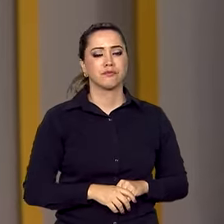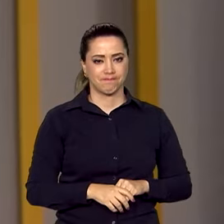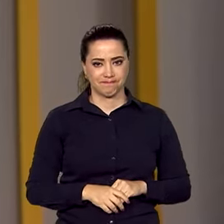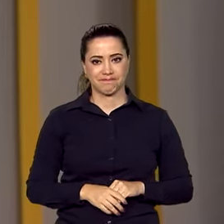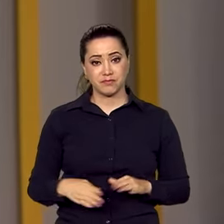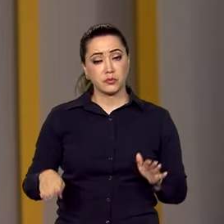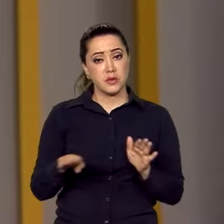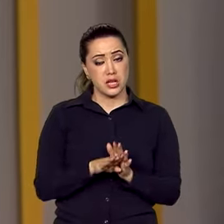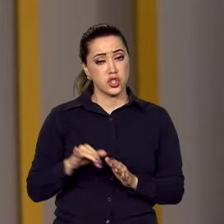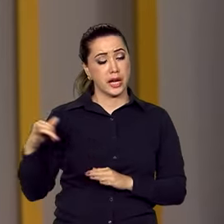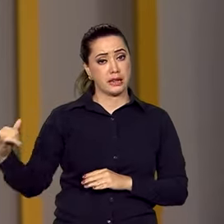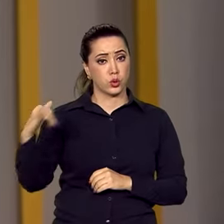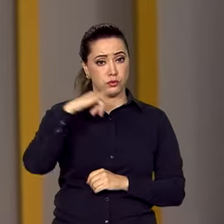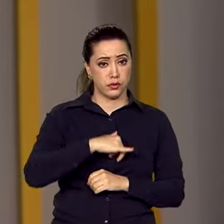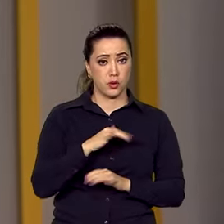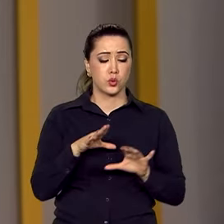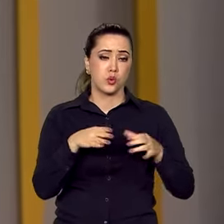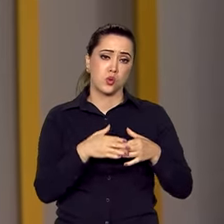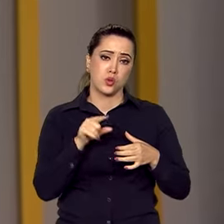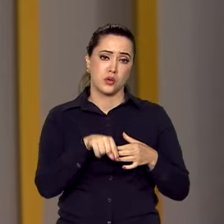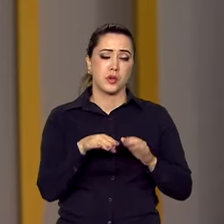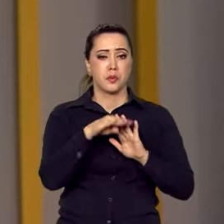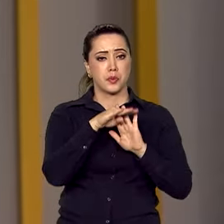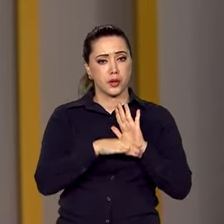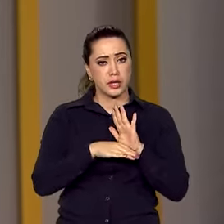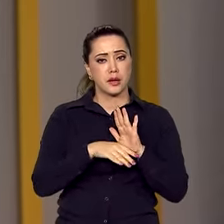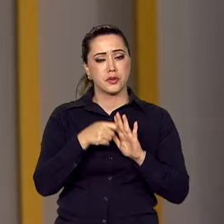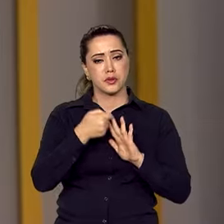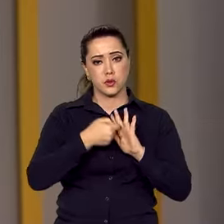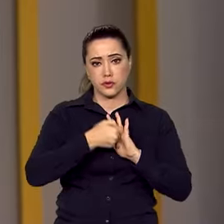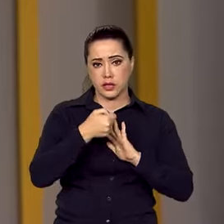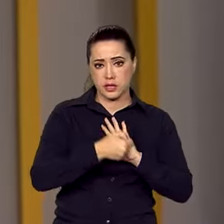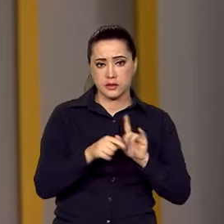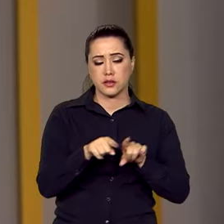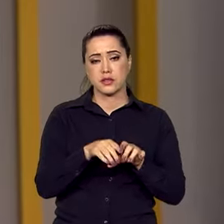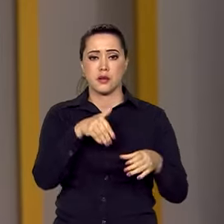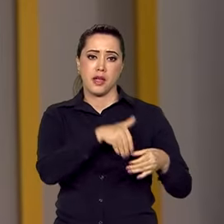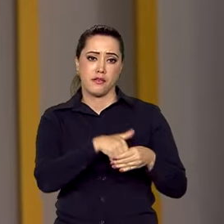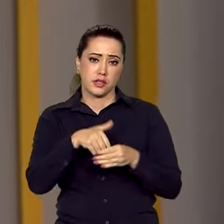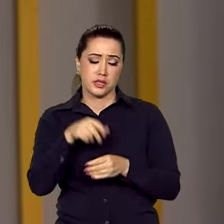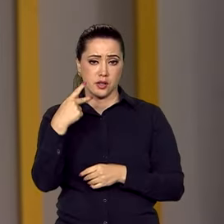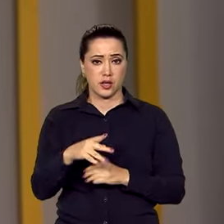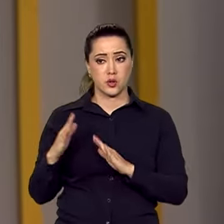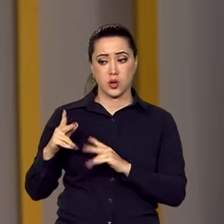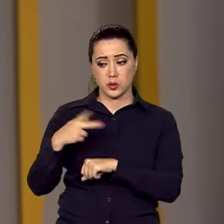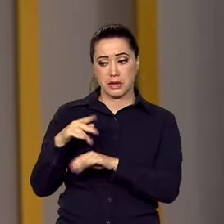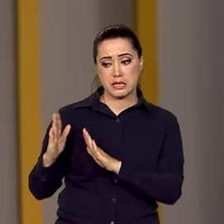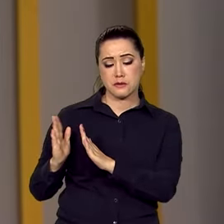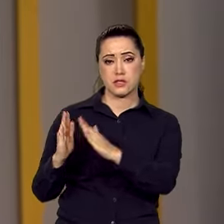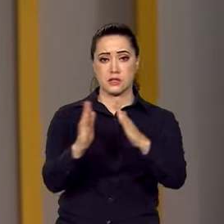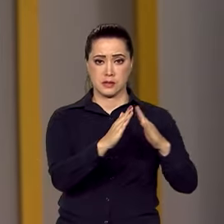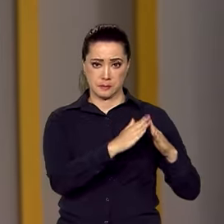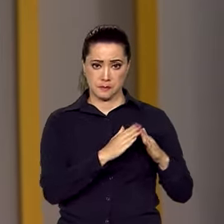E a chegada do voo de Gaza com os repatriados, o programa de renegociação do FIES e as eleições aqui nos nossos vizinhos